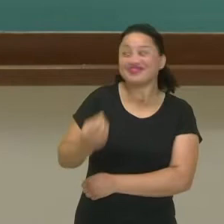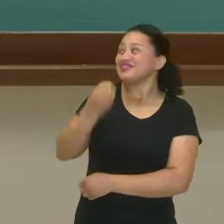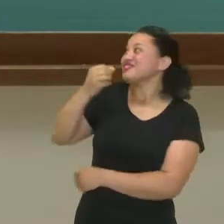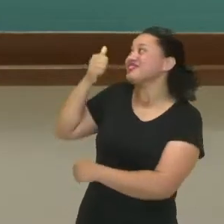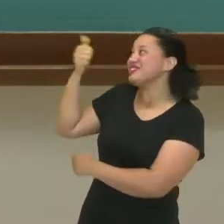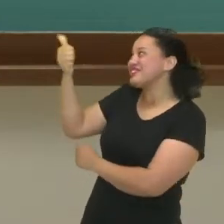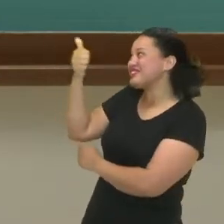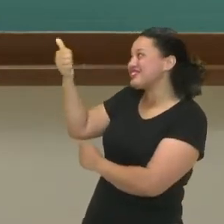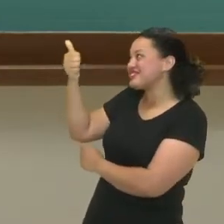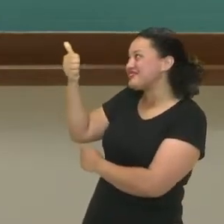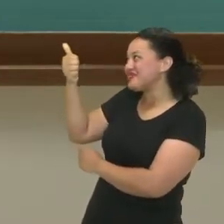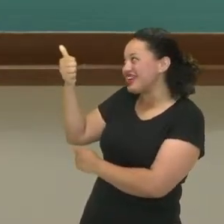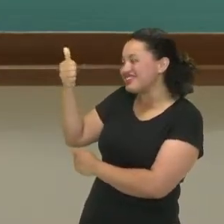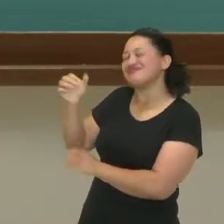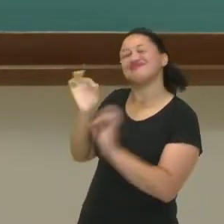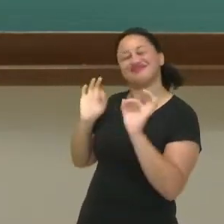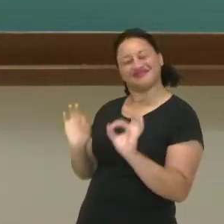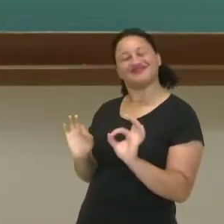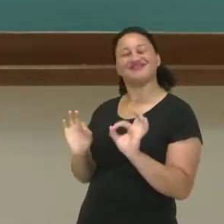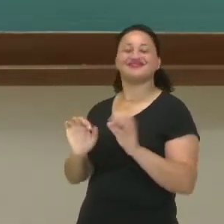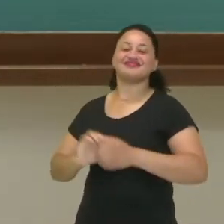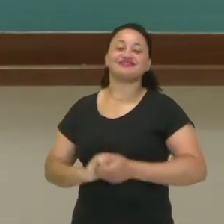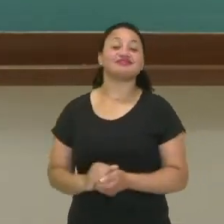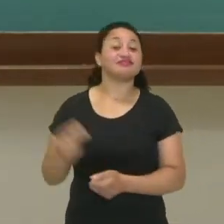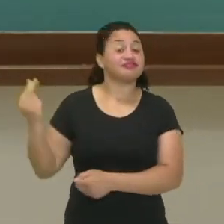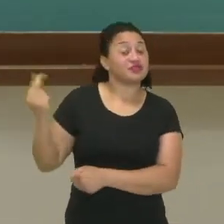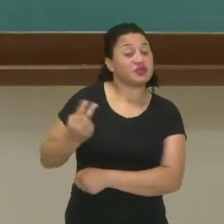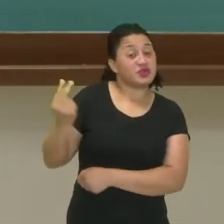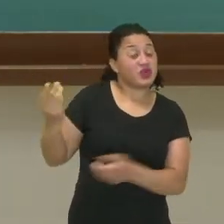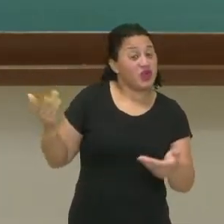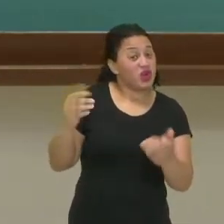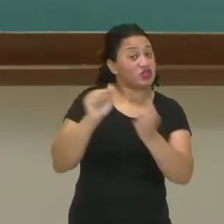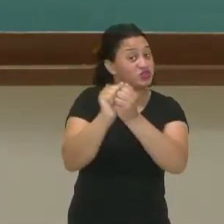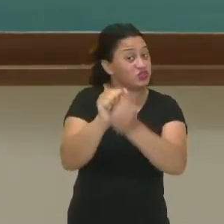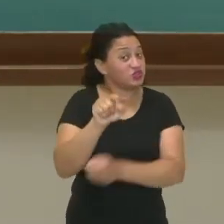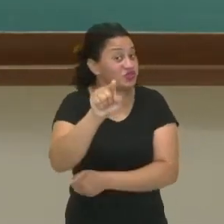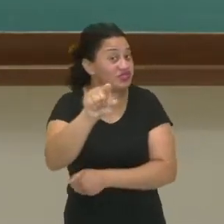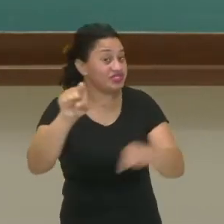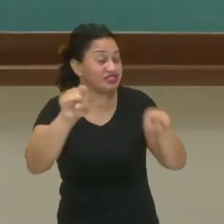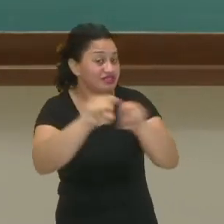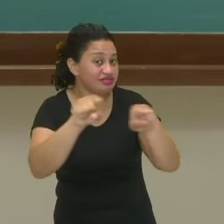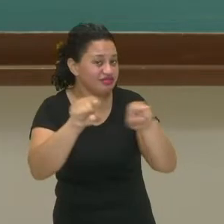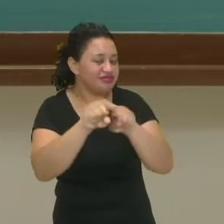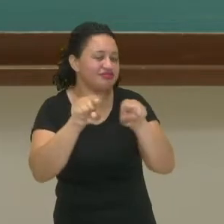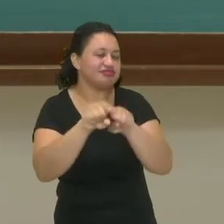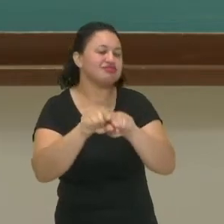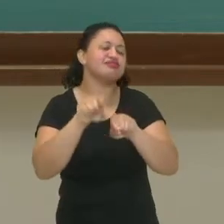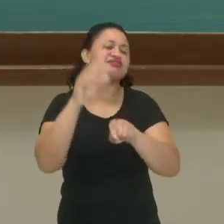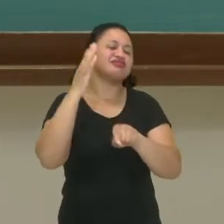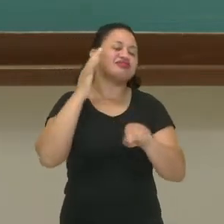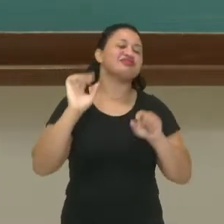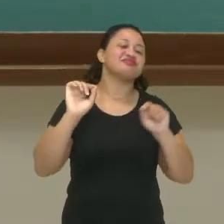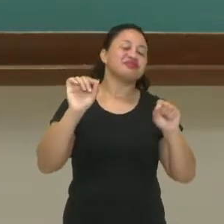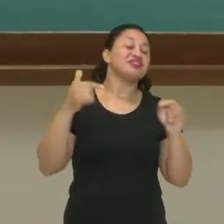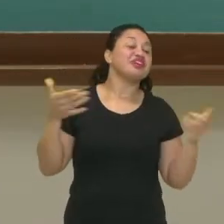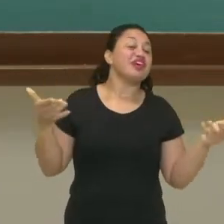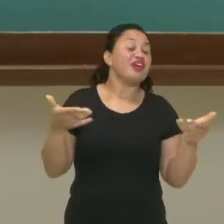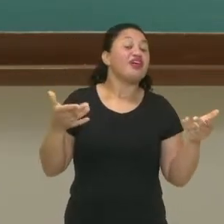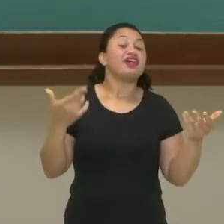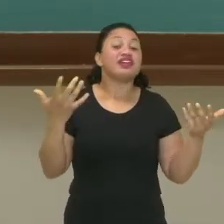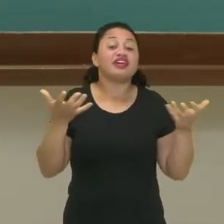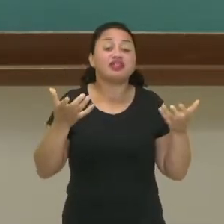bem, Jéssica? Tranquilinho? Nós dois aqui vamos ficar com vocês aí. Isso! Sabe o que está esperando você fazer